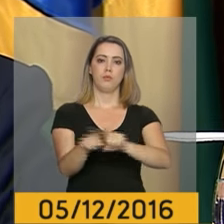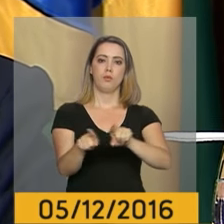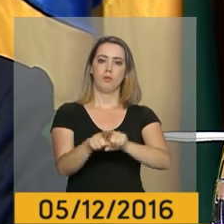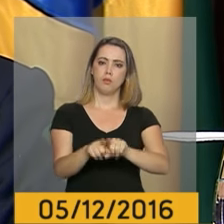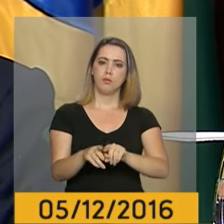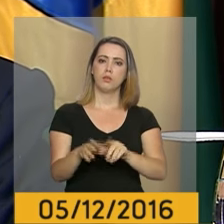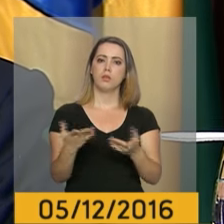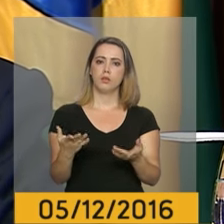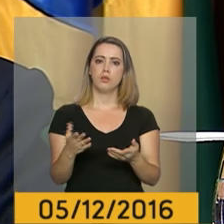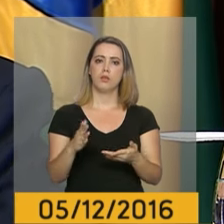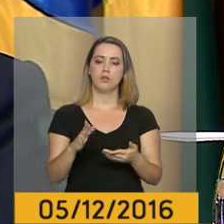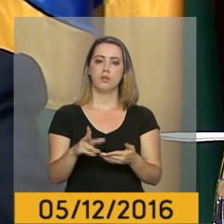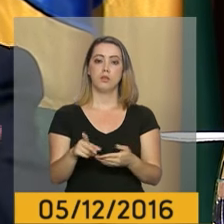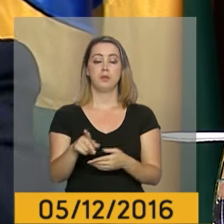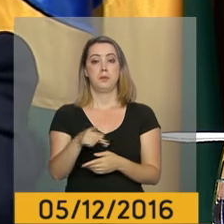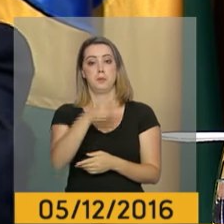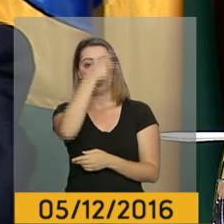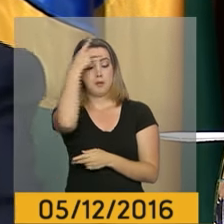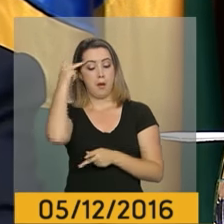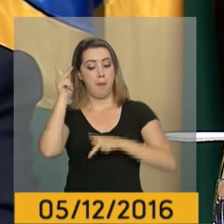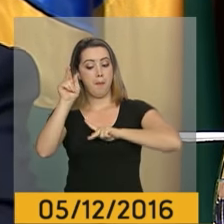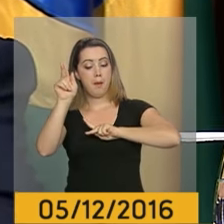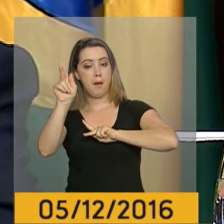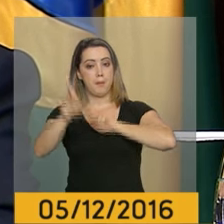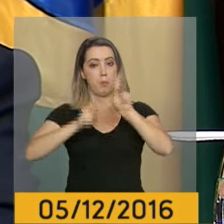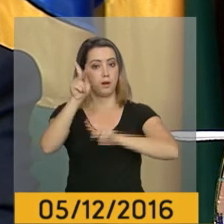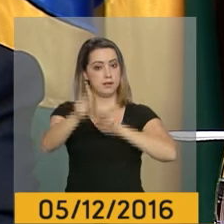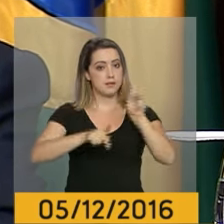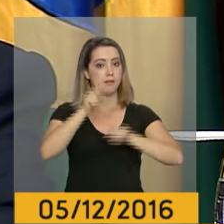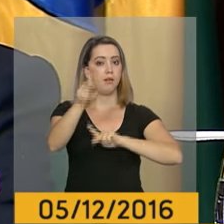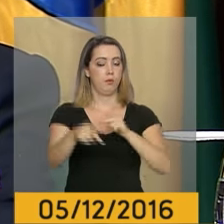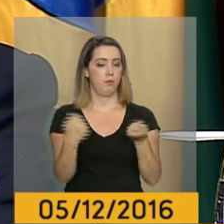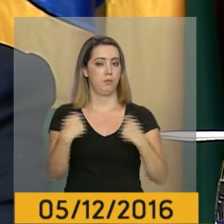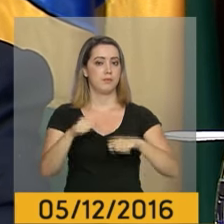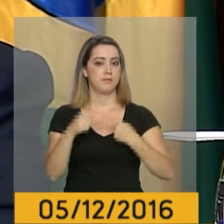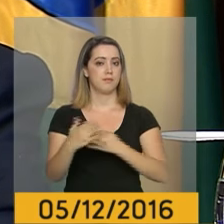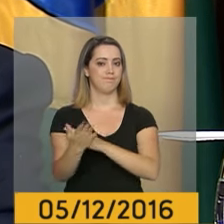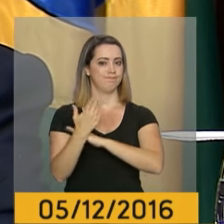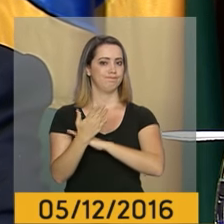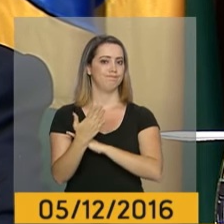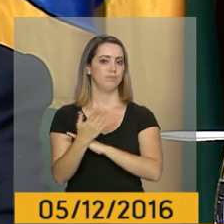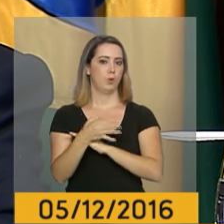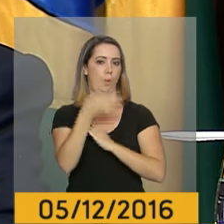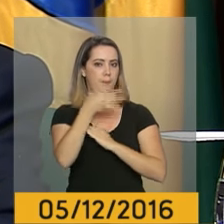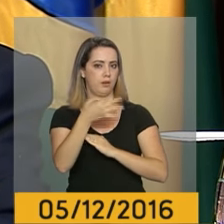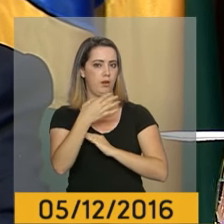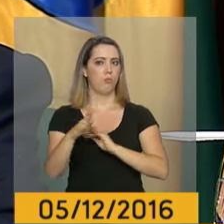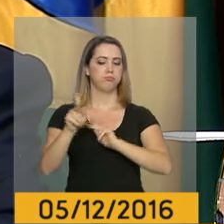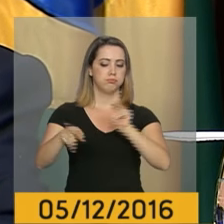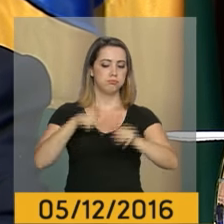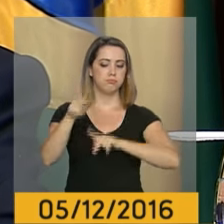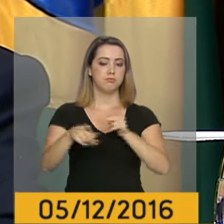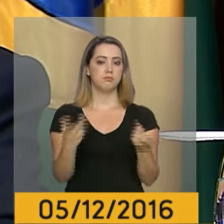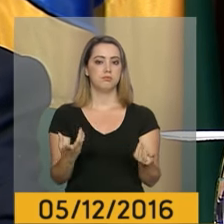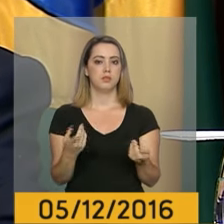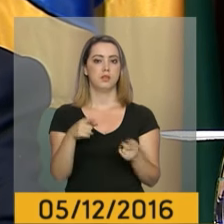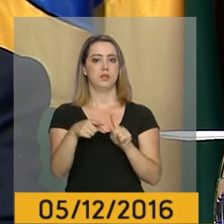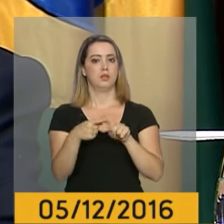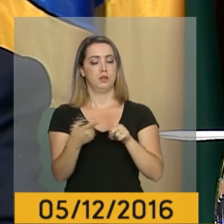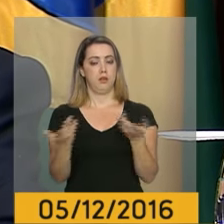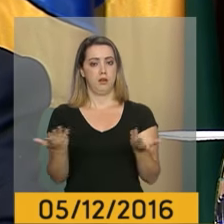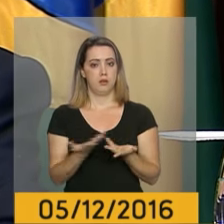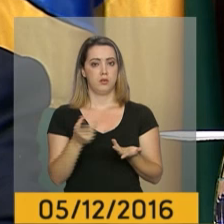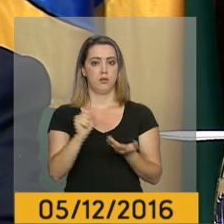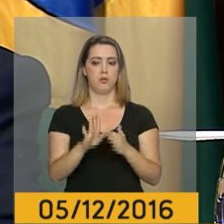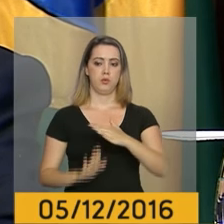apoio da opinião pública. Nesse contexto é que entra ou entraram o que